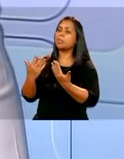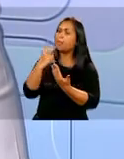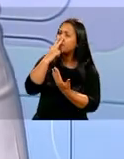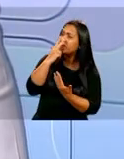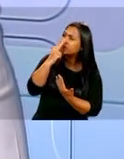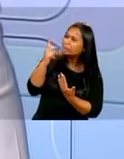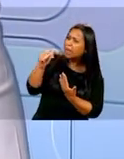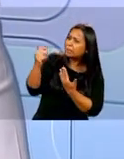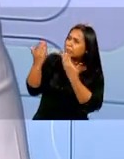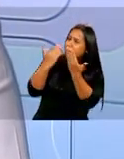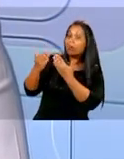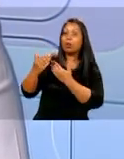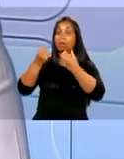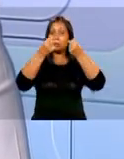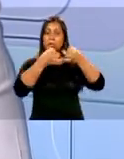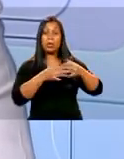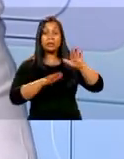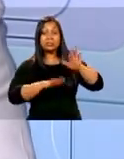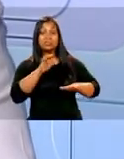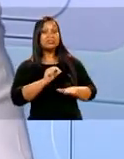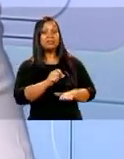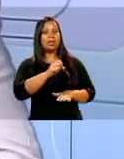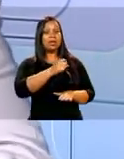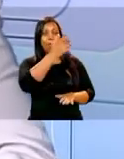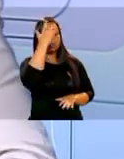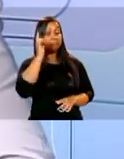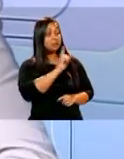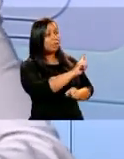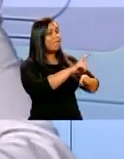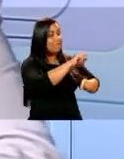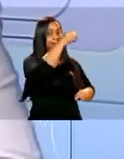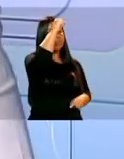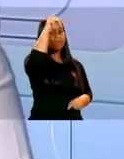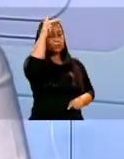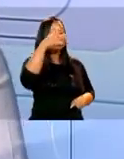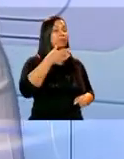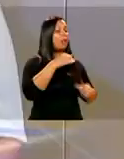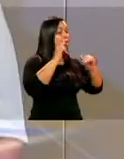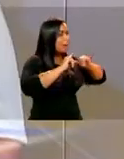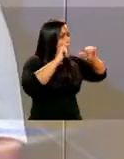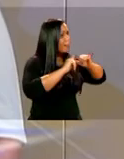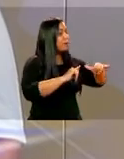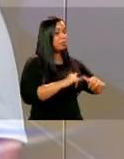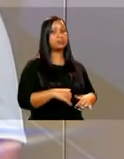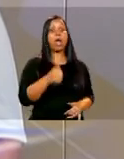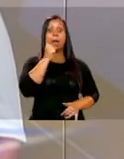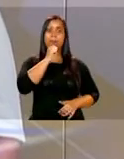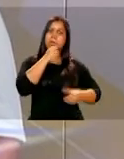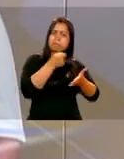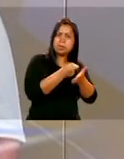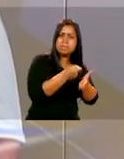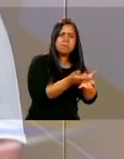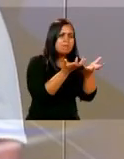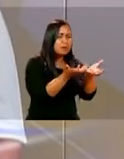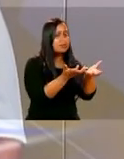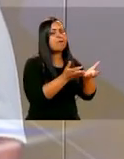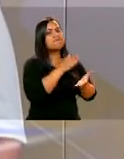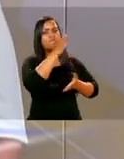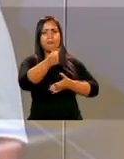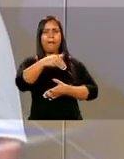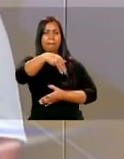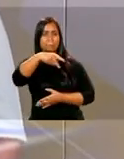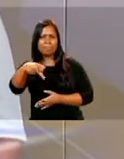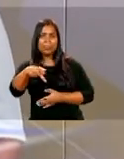que foi a psicóloga, ela me disse que às vezes até os pacientes vão na prefeitura e fazem essa campanha. As mães brigam, procurar o